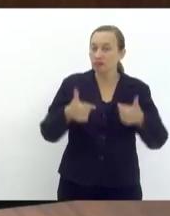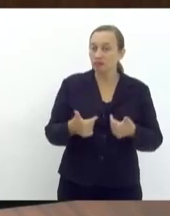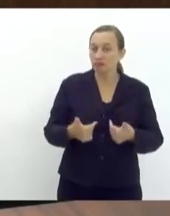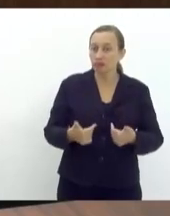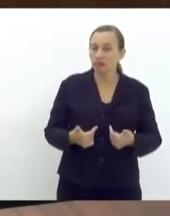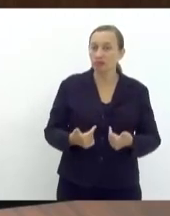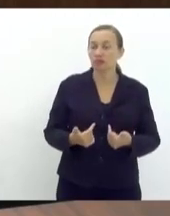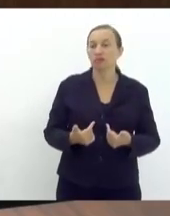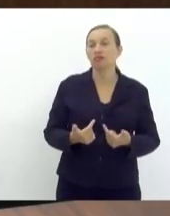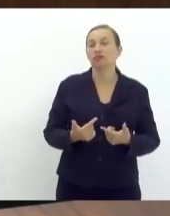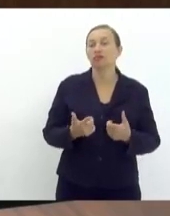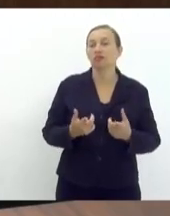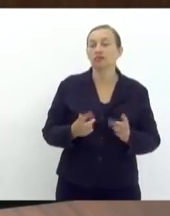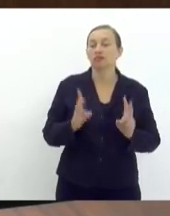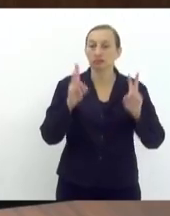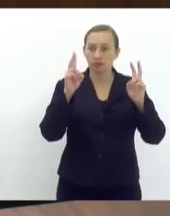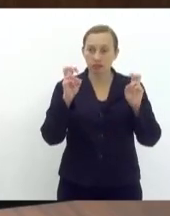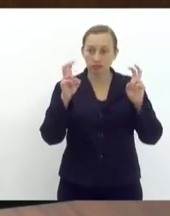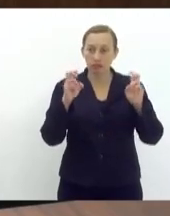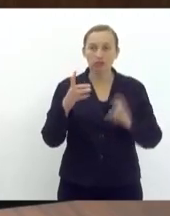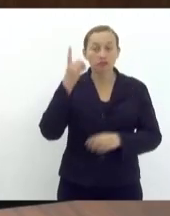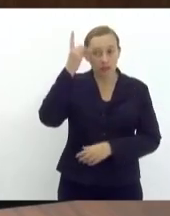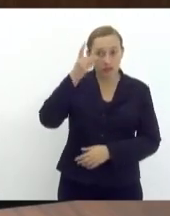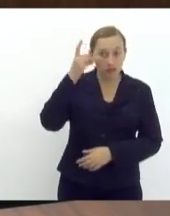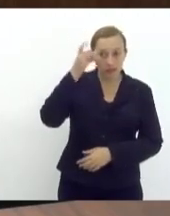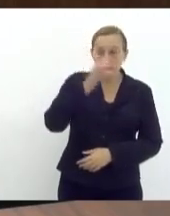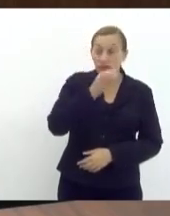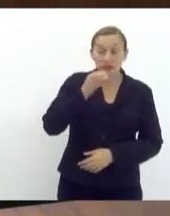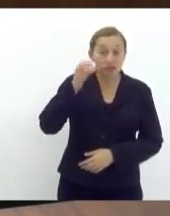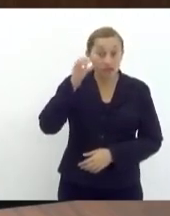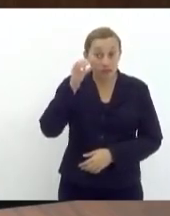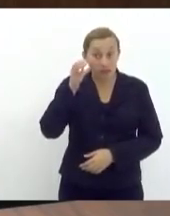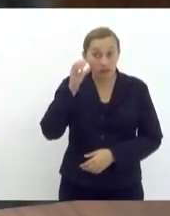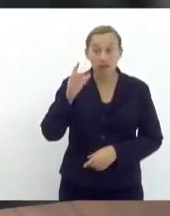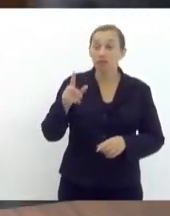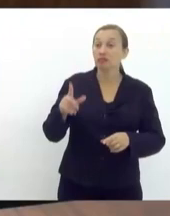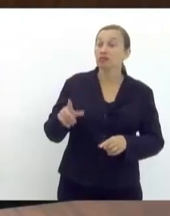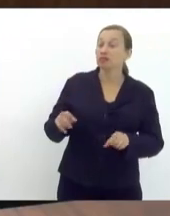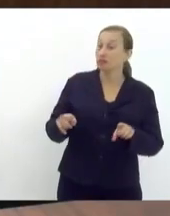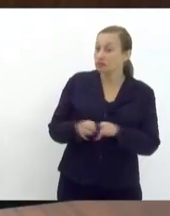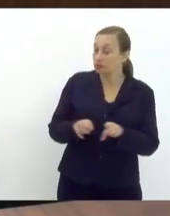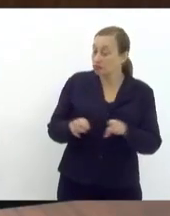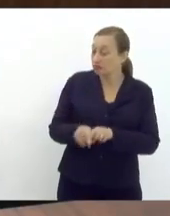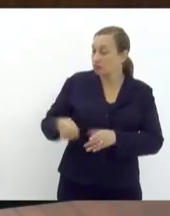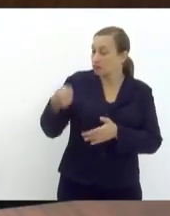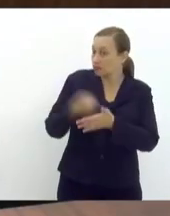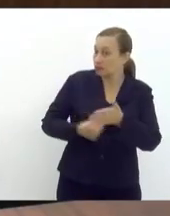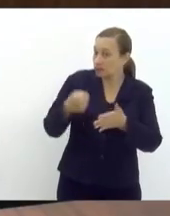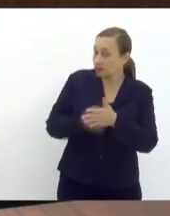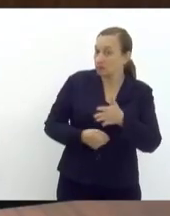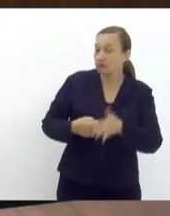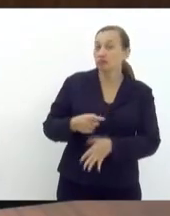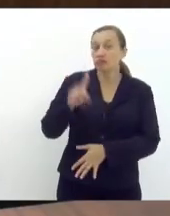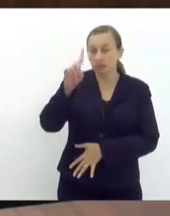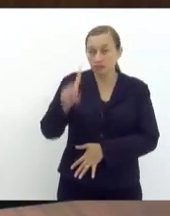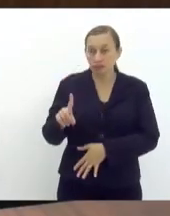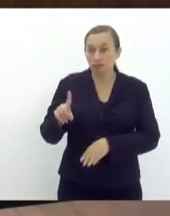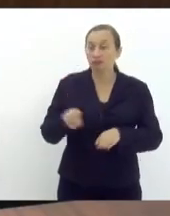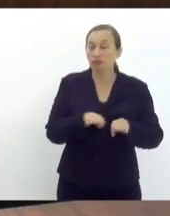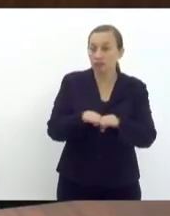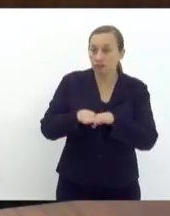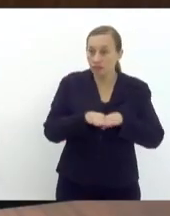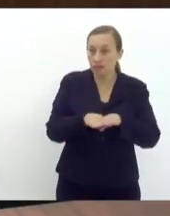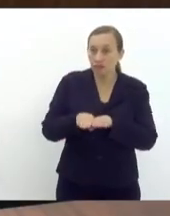relação a isso deputada Célia Jordão vossa excelência que também é uma lutadora pelos direitos e pela igualdade